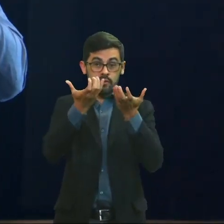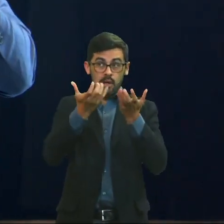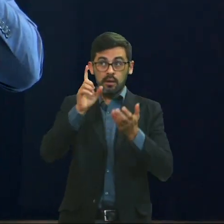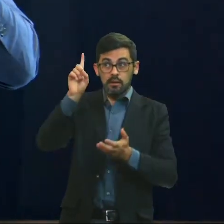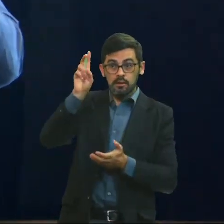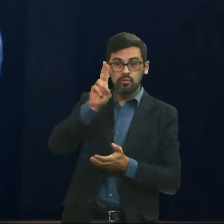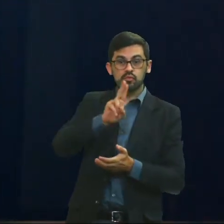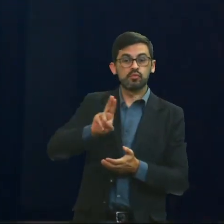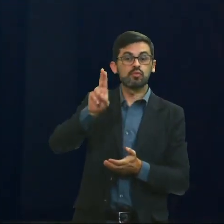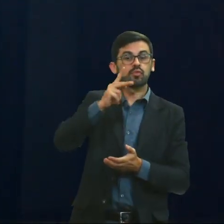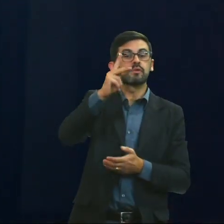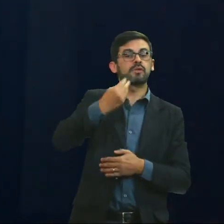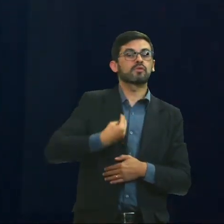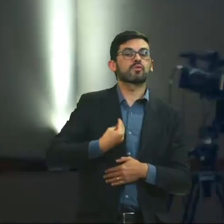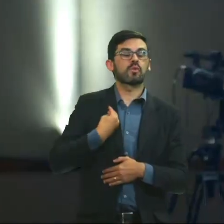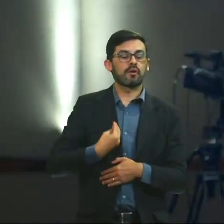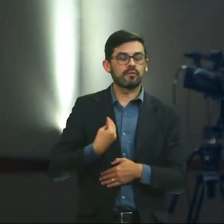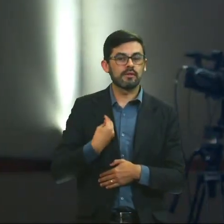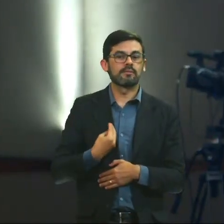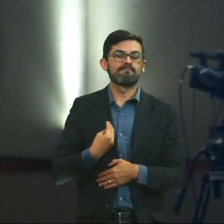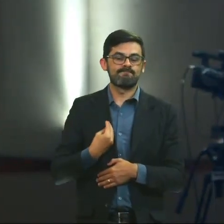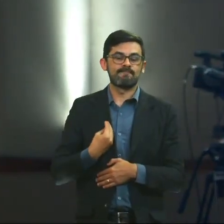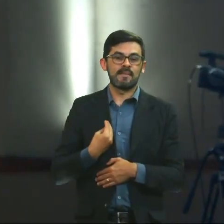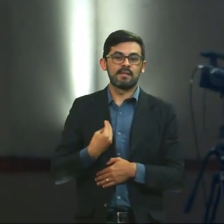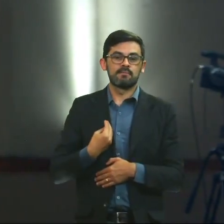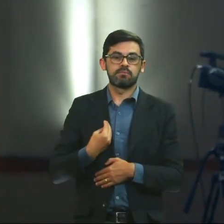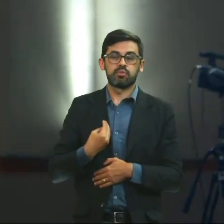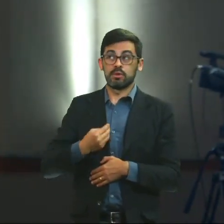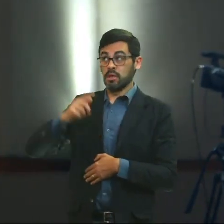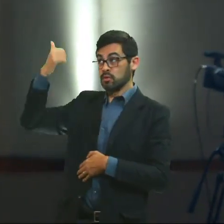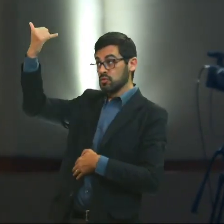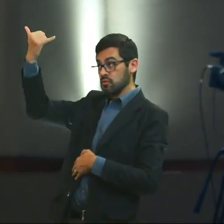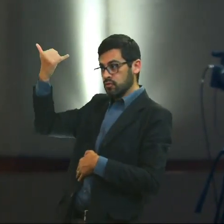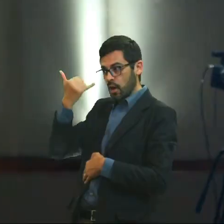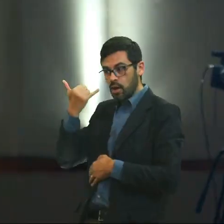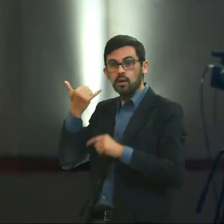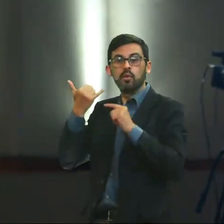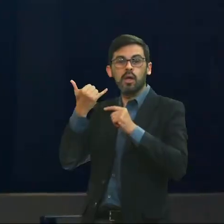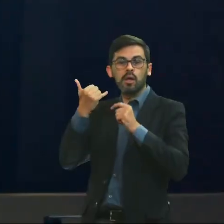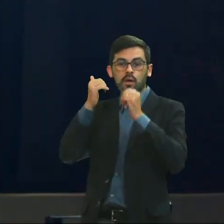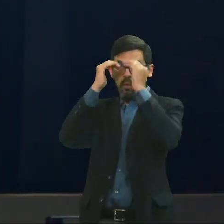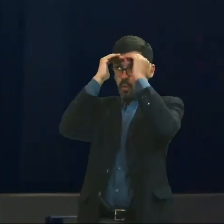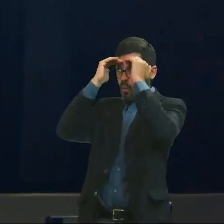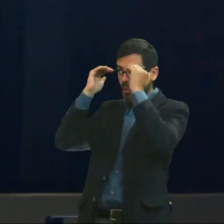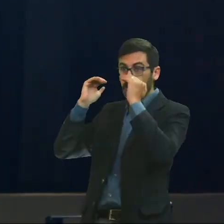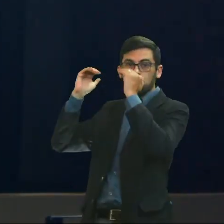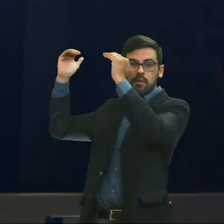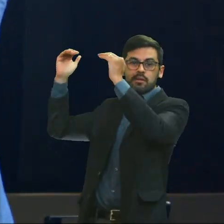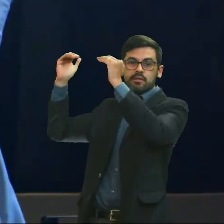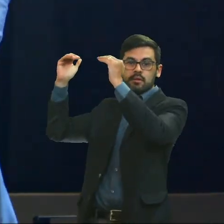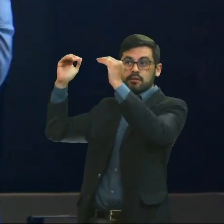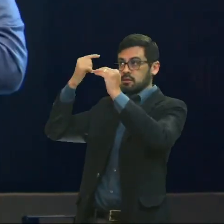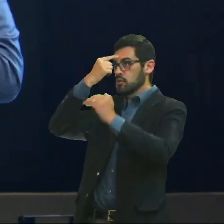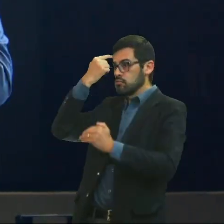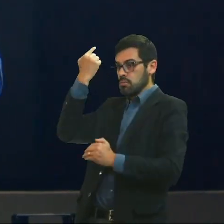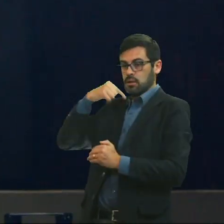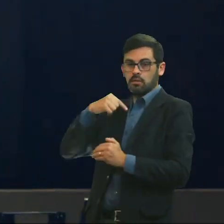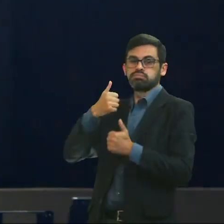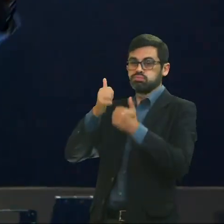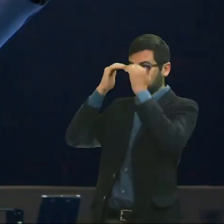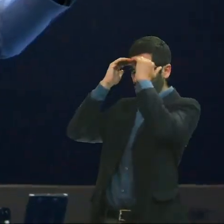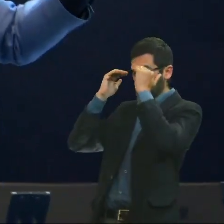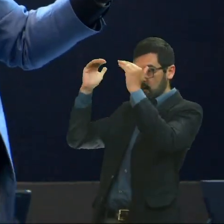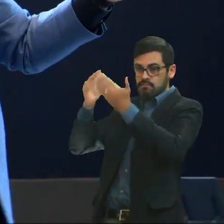usados? Aplique, ou escute e obedeça. Escute e obedeça. É assim. Eu